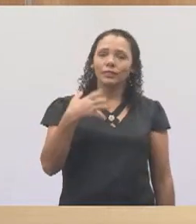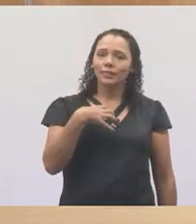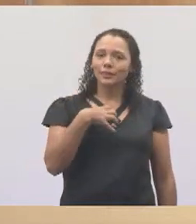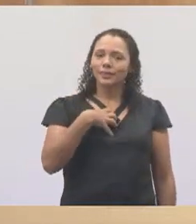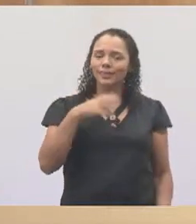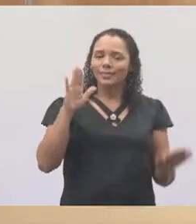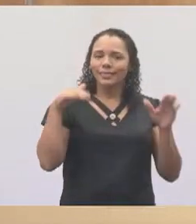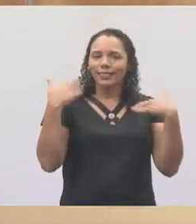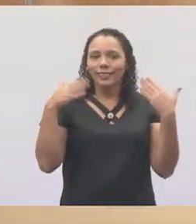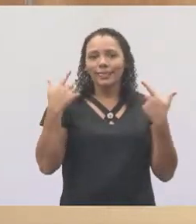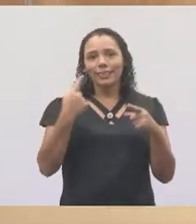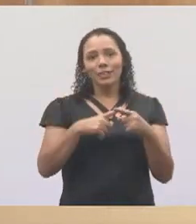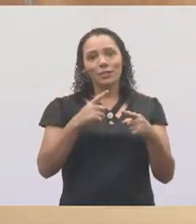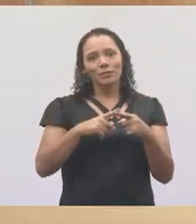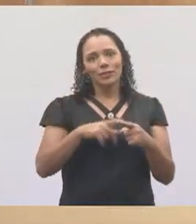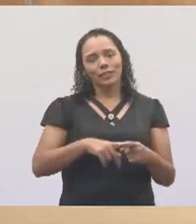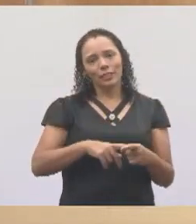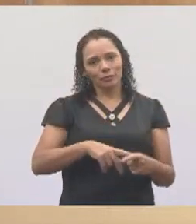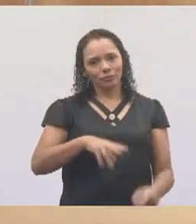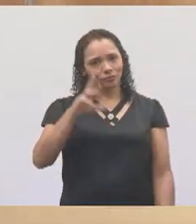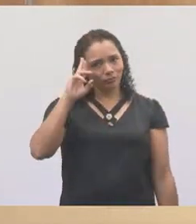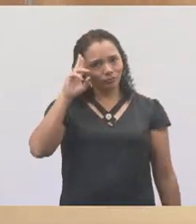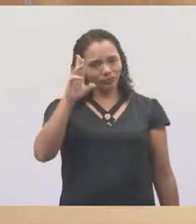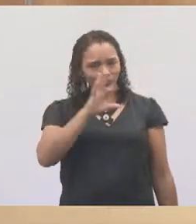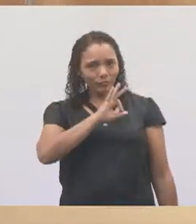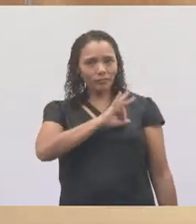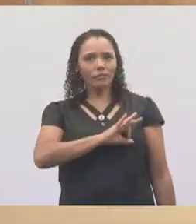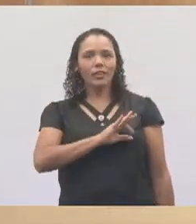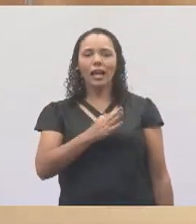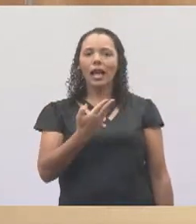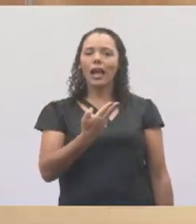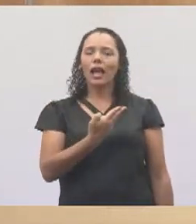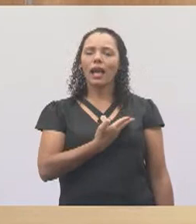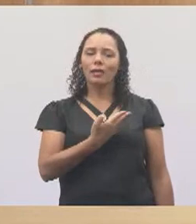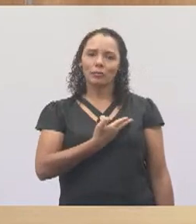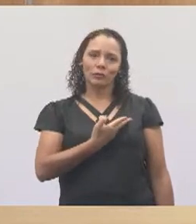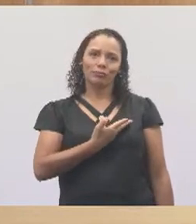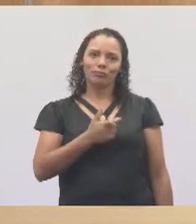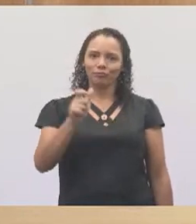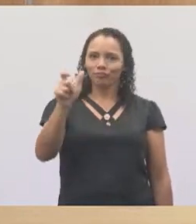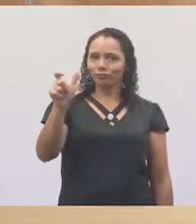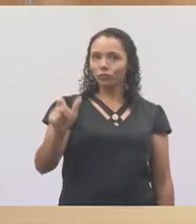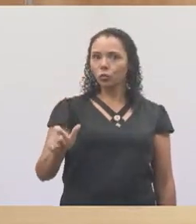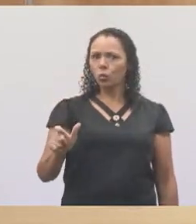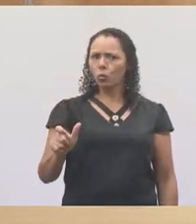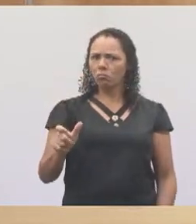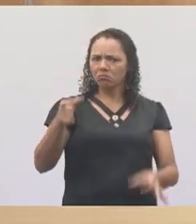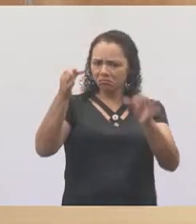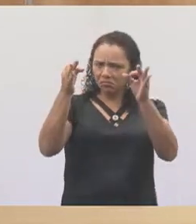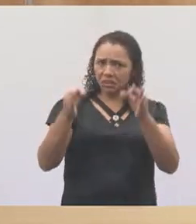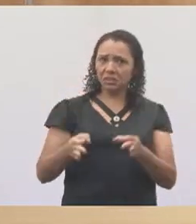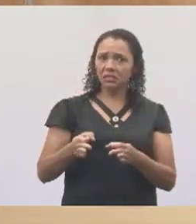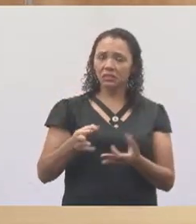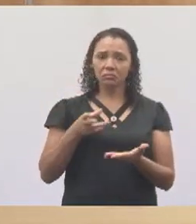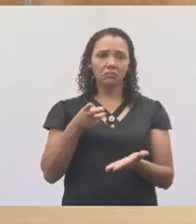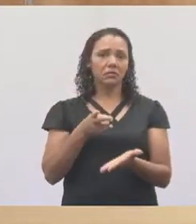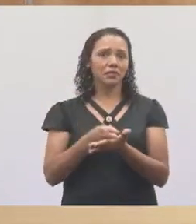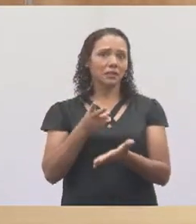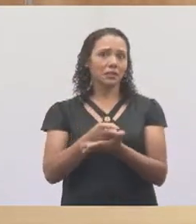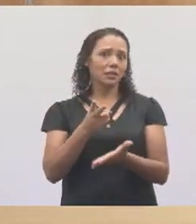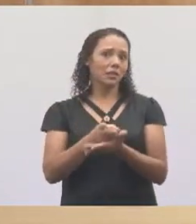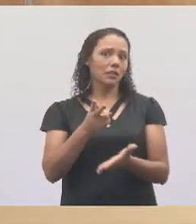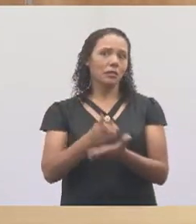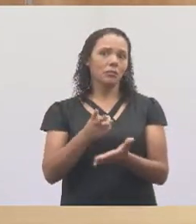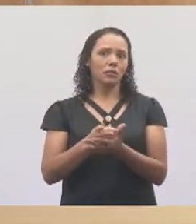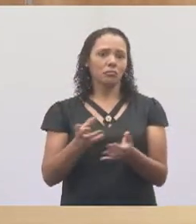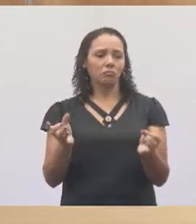para mim que foi um amigo do Dr. Tales, né? Um homem de honestidade, um homem que esteve sempre vocacionado às